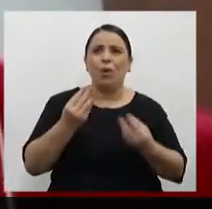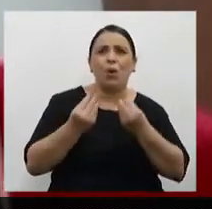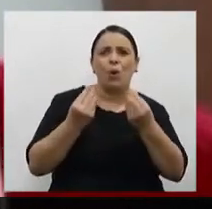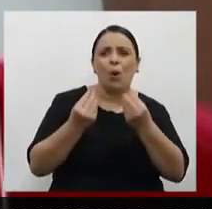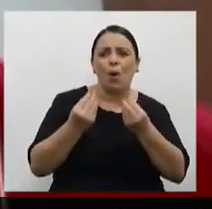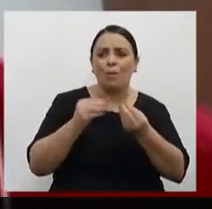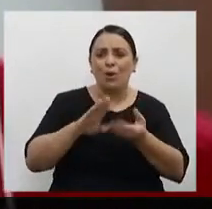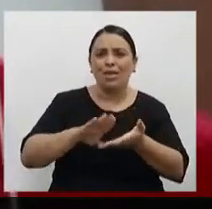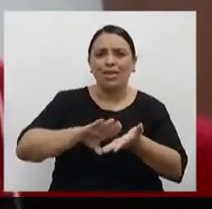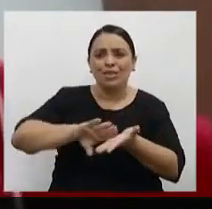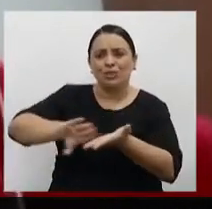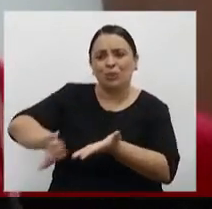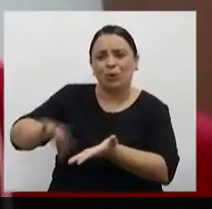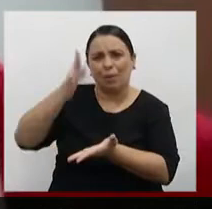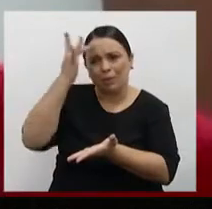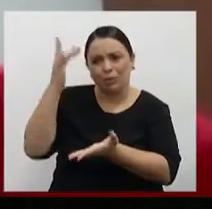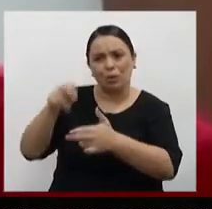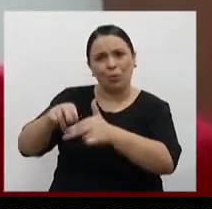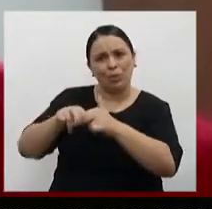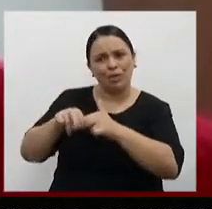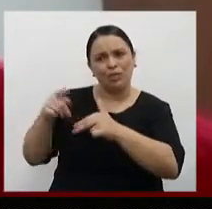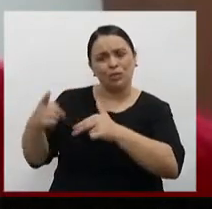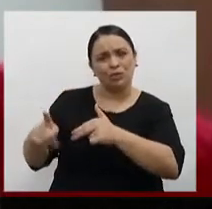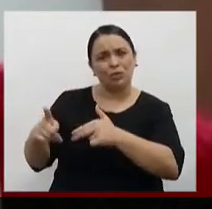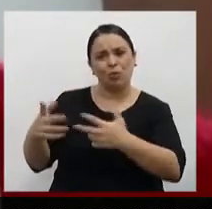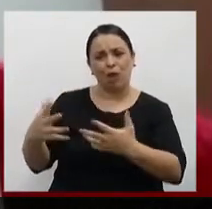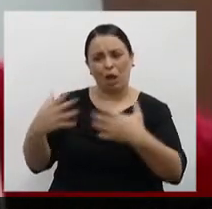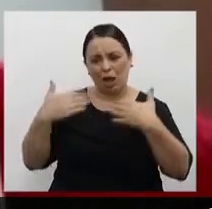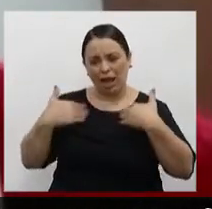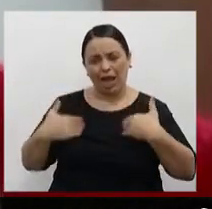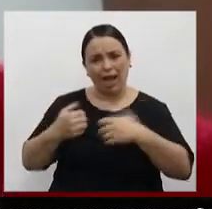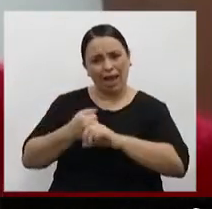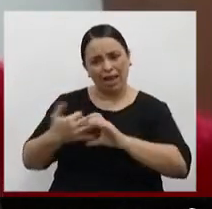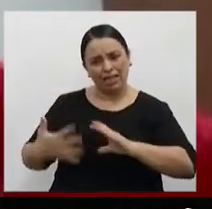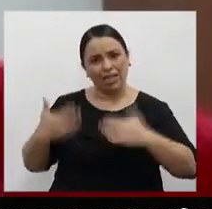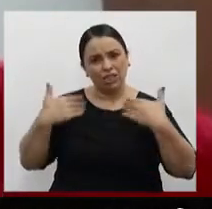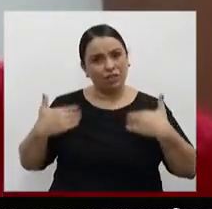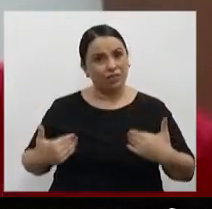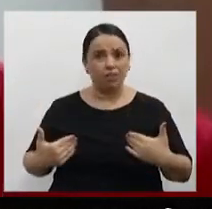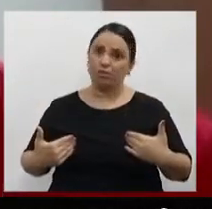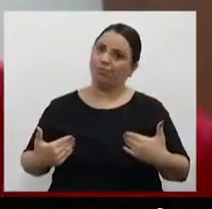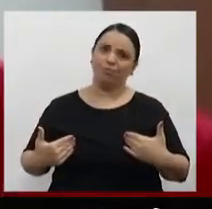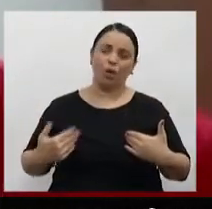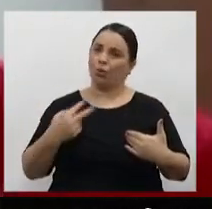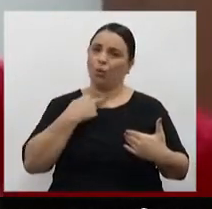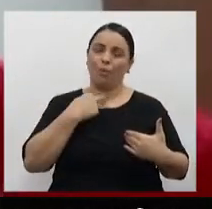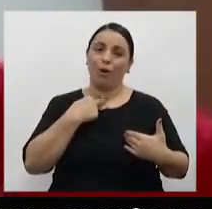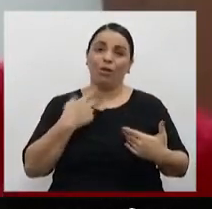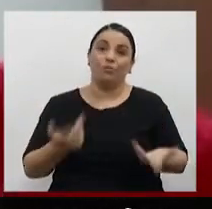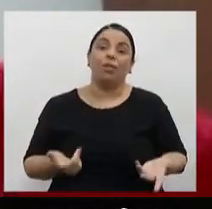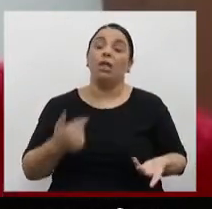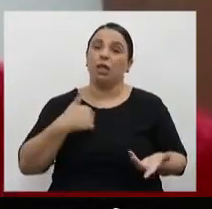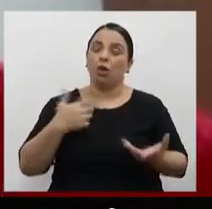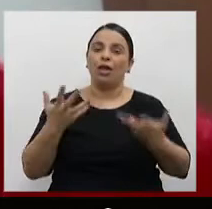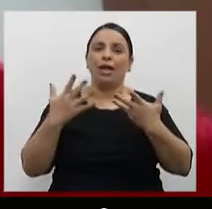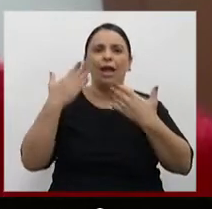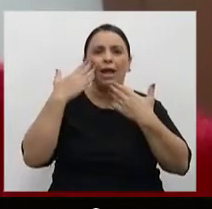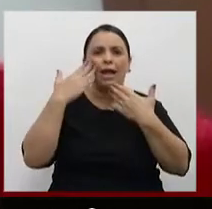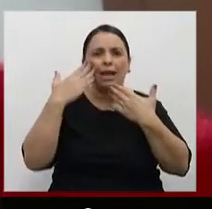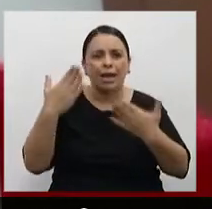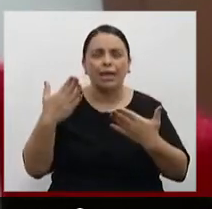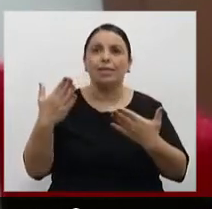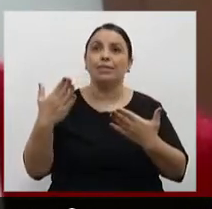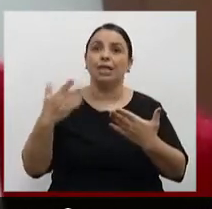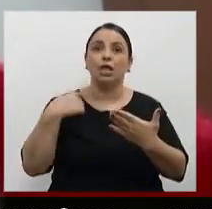em virtude da sua condição. Então, isso não pode acontecer. Eu quero agradecer e nós agora, junto com a Secretaria de